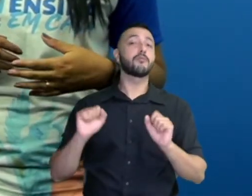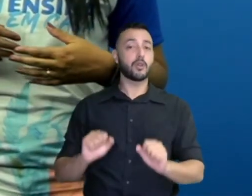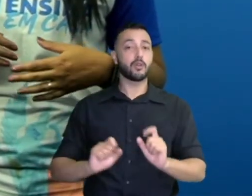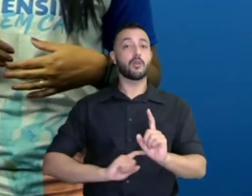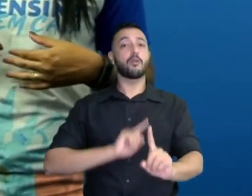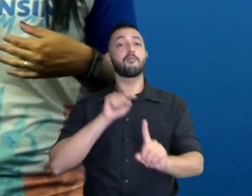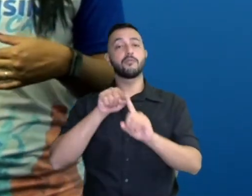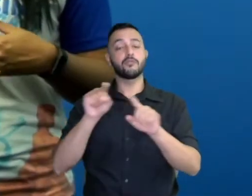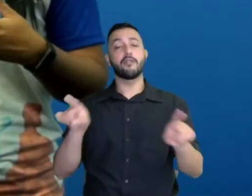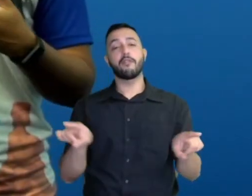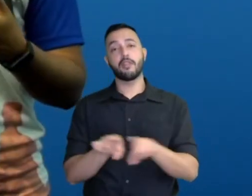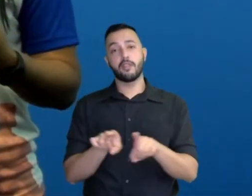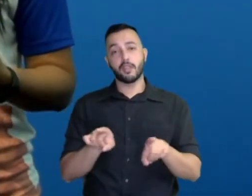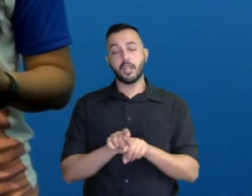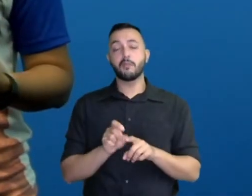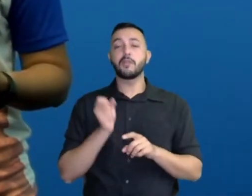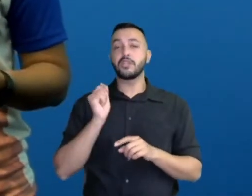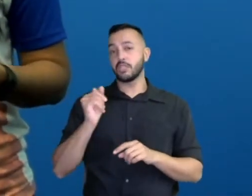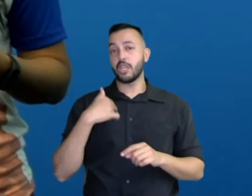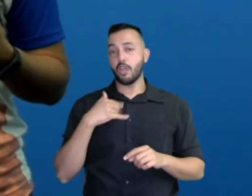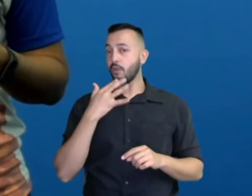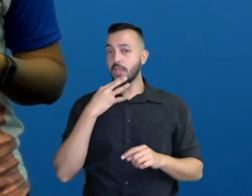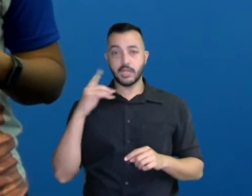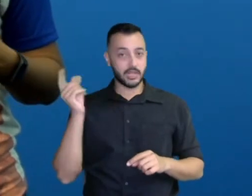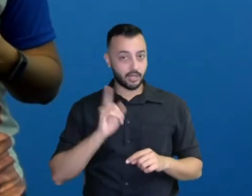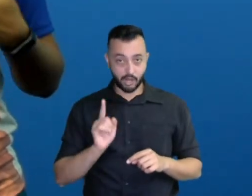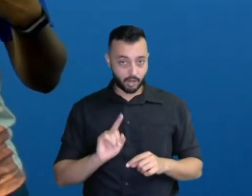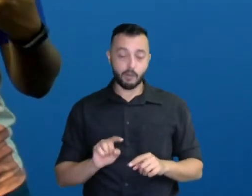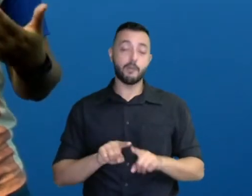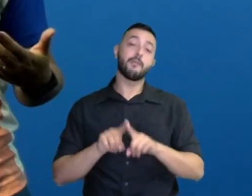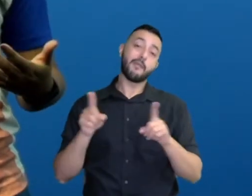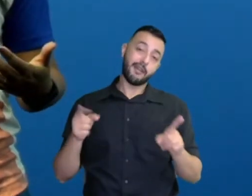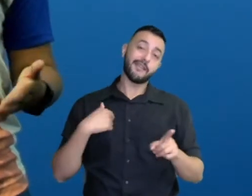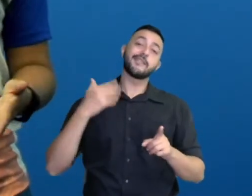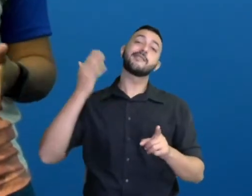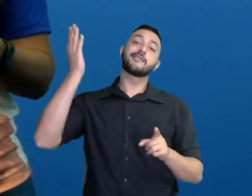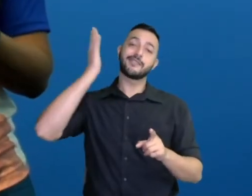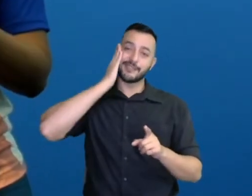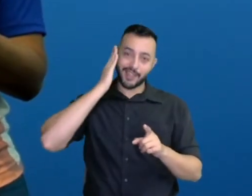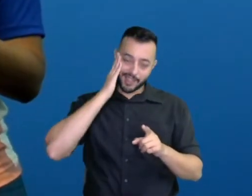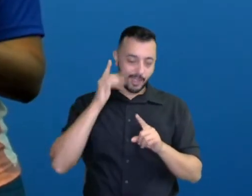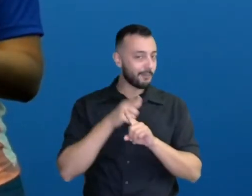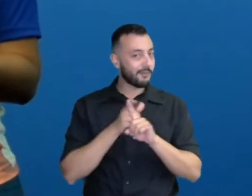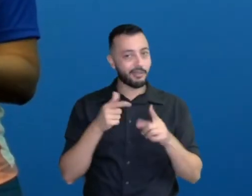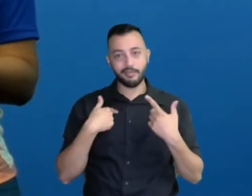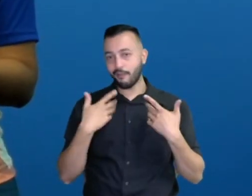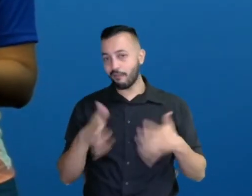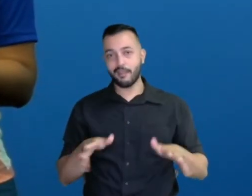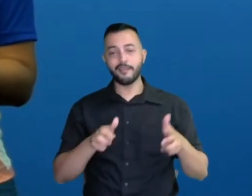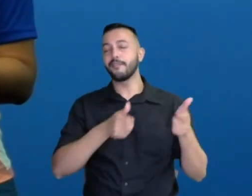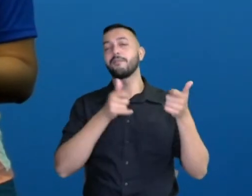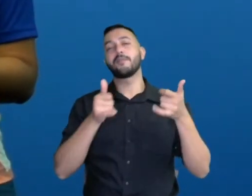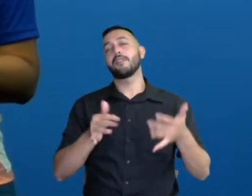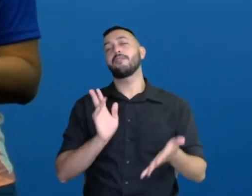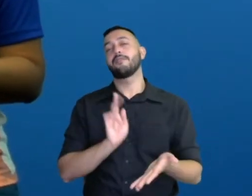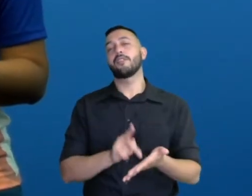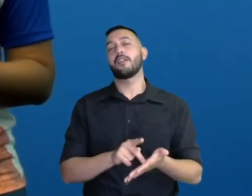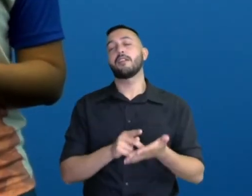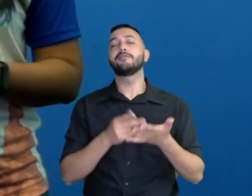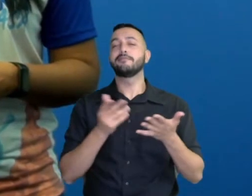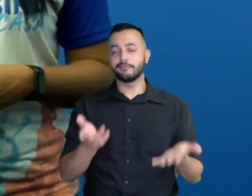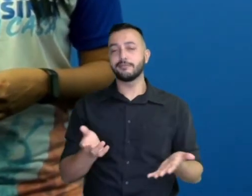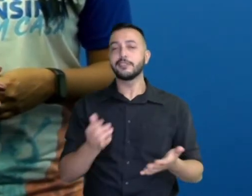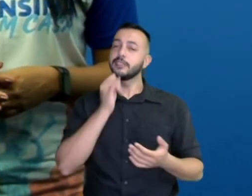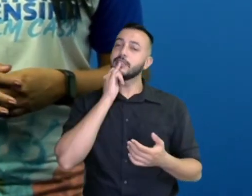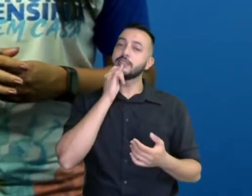só quando a gente não conhece, mas quando a gente sabe, mas não quer dizer exatamente. Sabe? Quando a